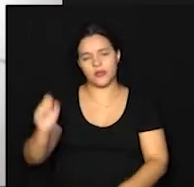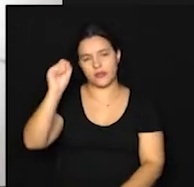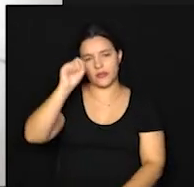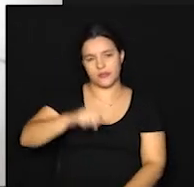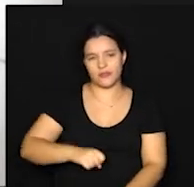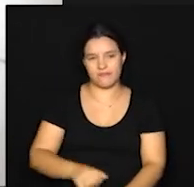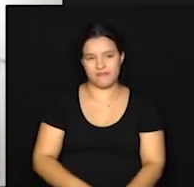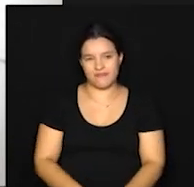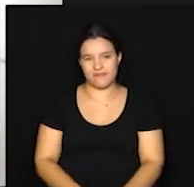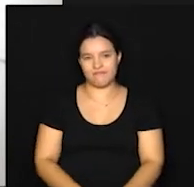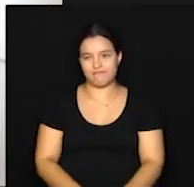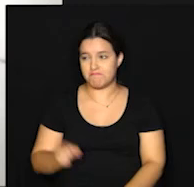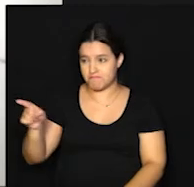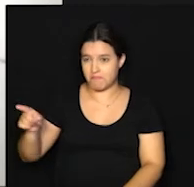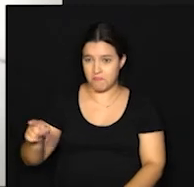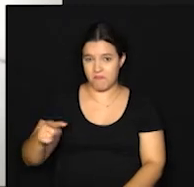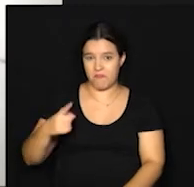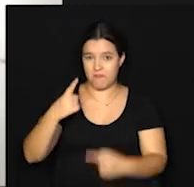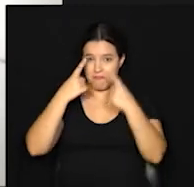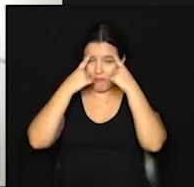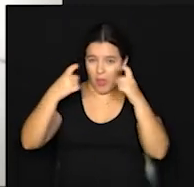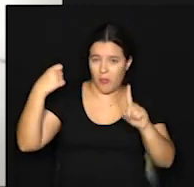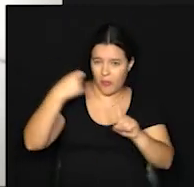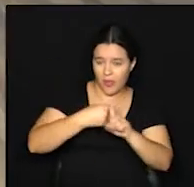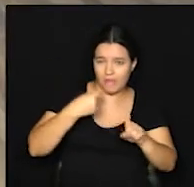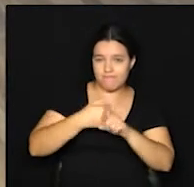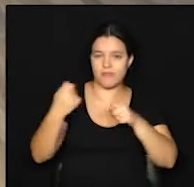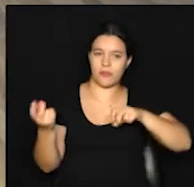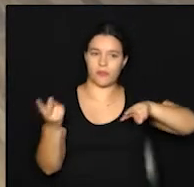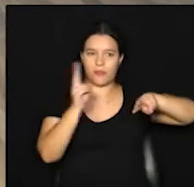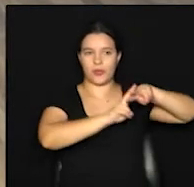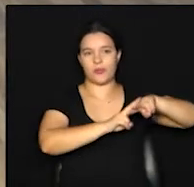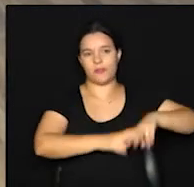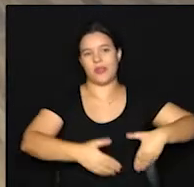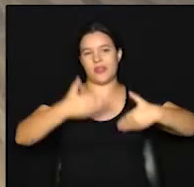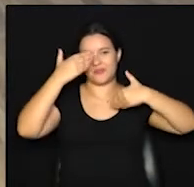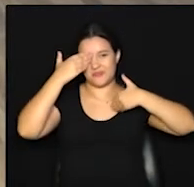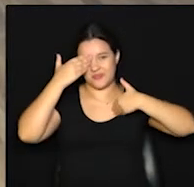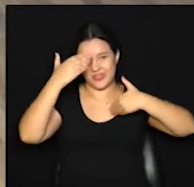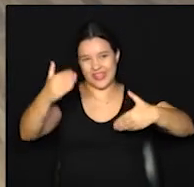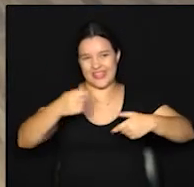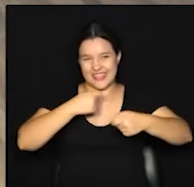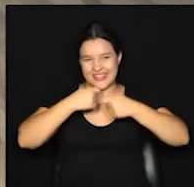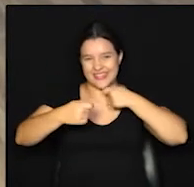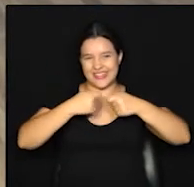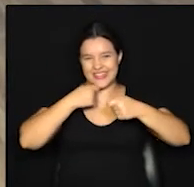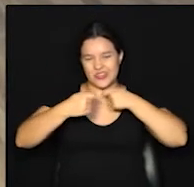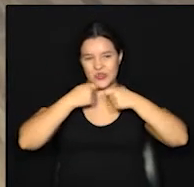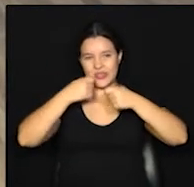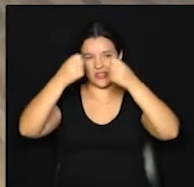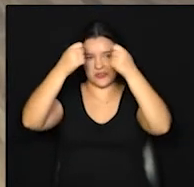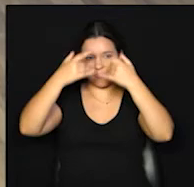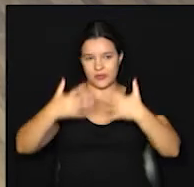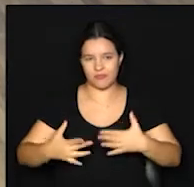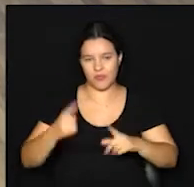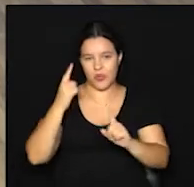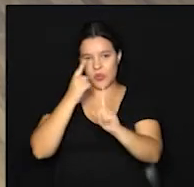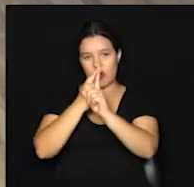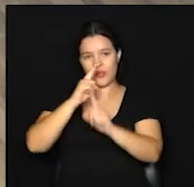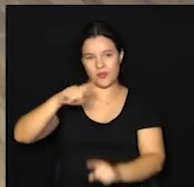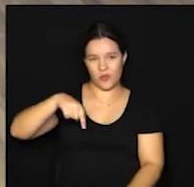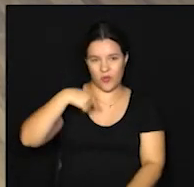quem merece atrás das grades. Silvinha Mantovani, muito obrigado por todas as suas explicações. Até uma